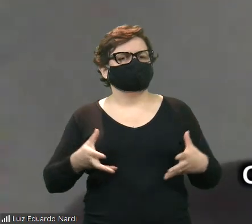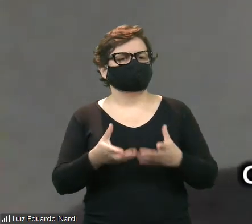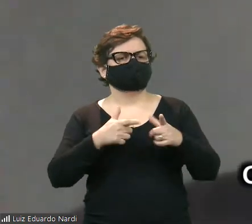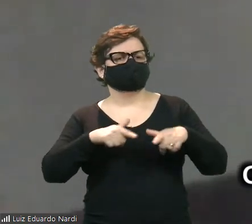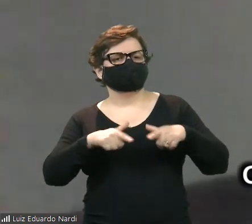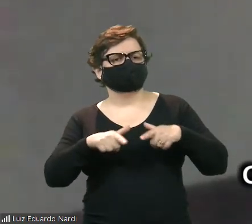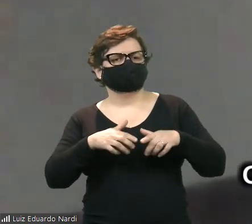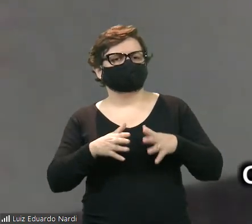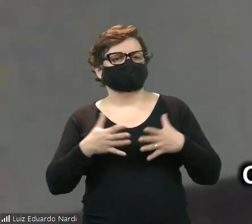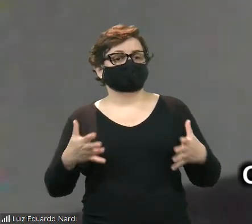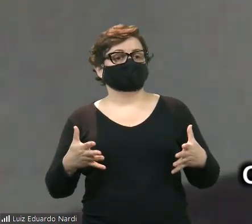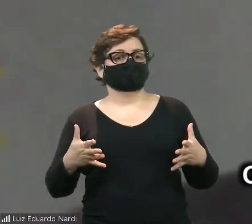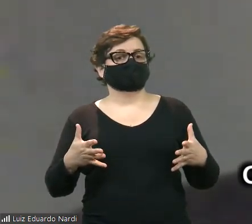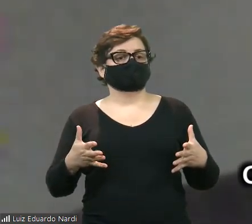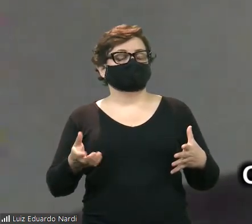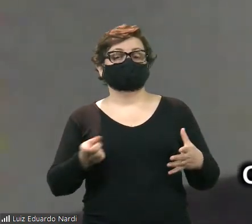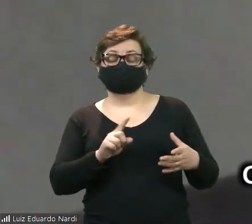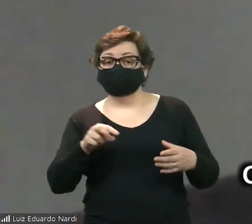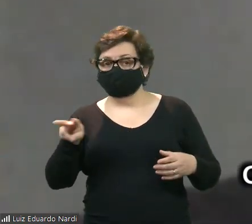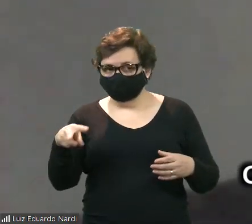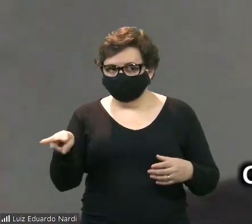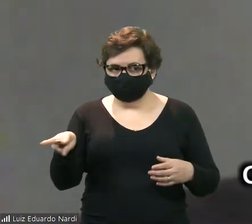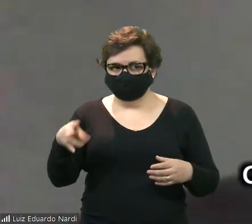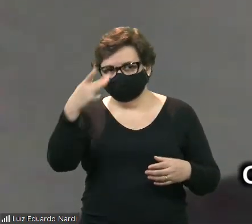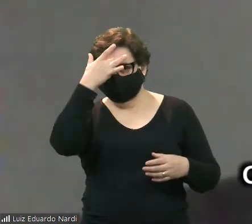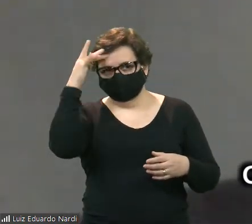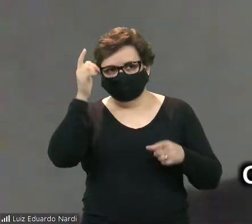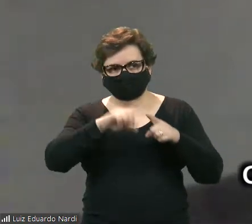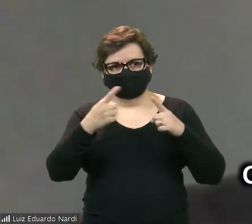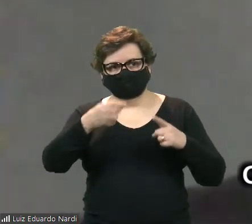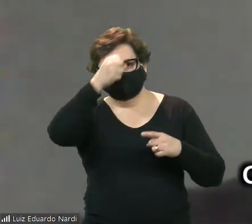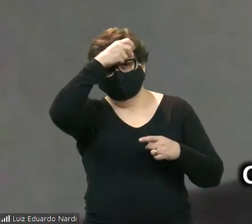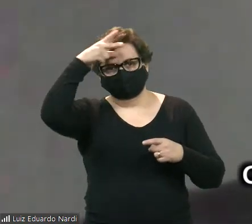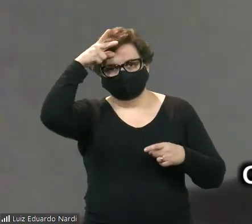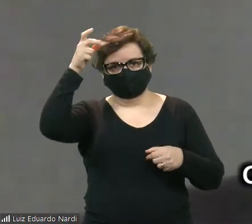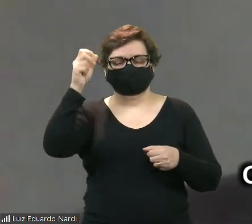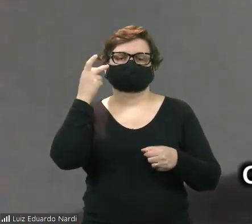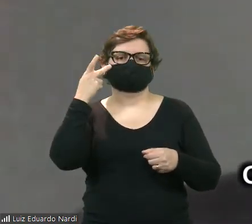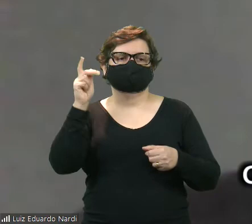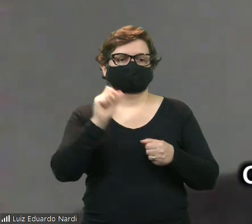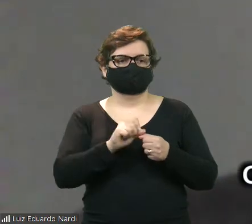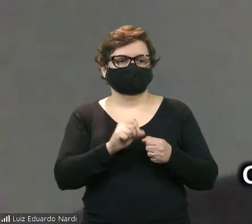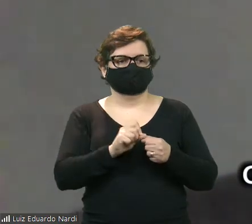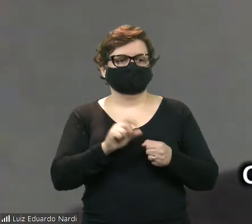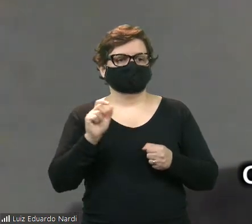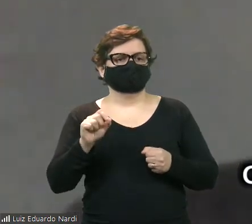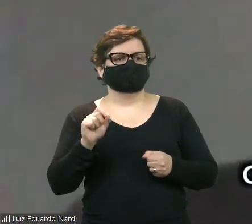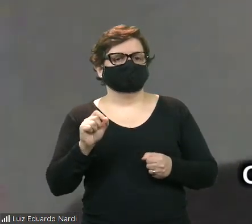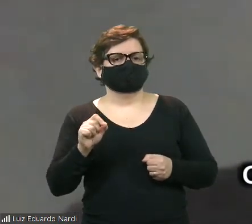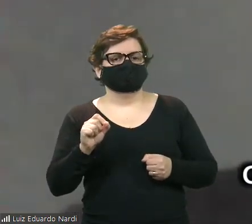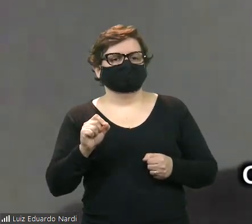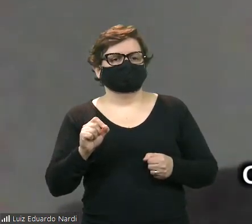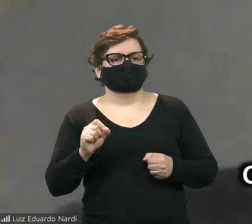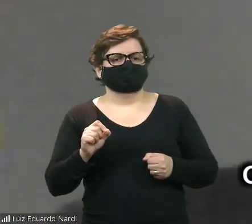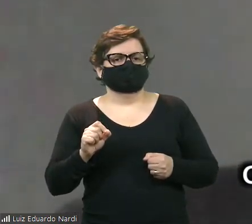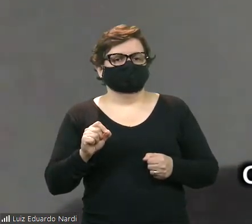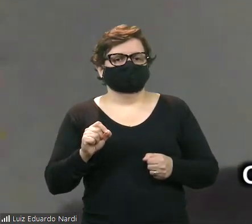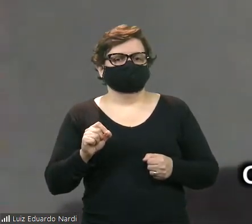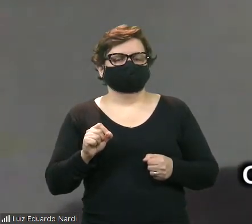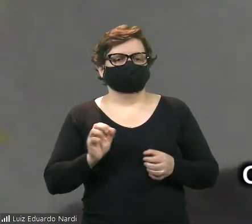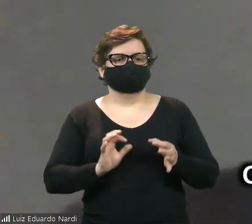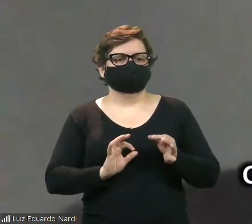maior, não deles, mas do prefeito em executar aquilo que foi